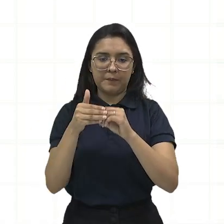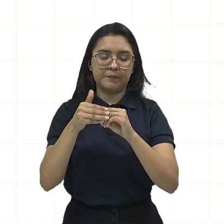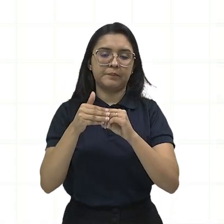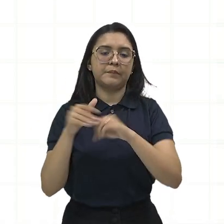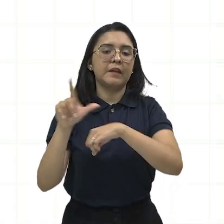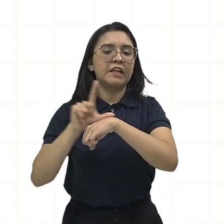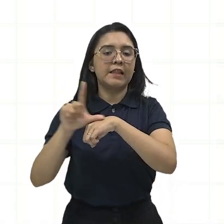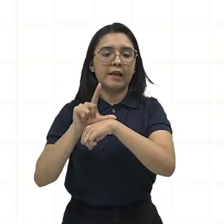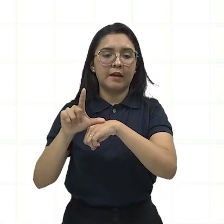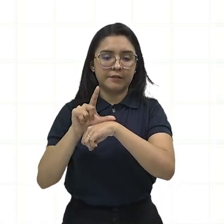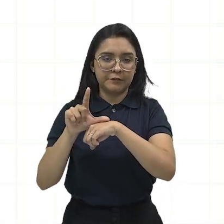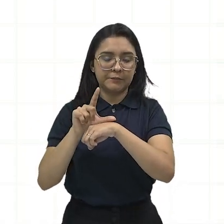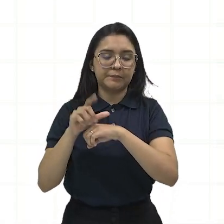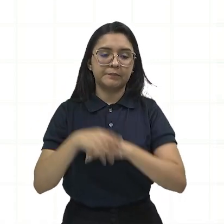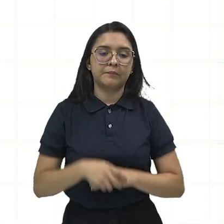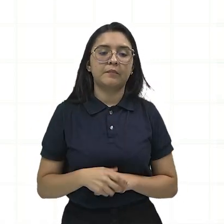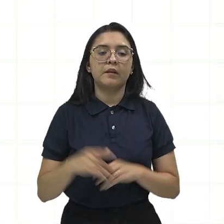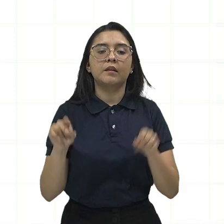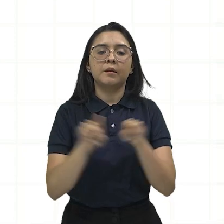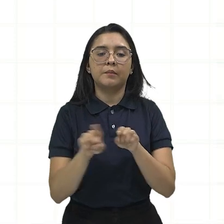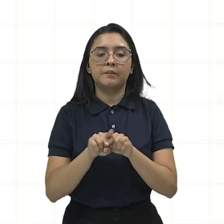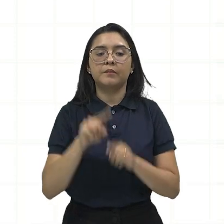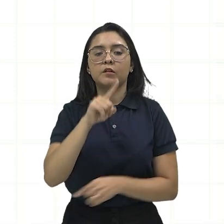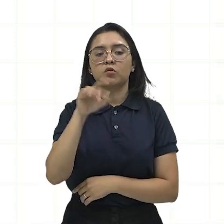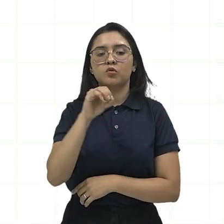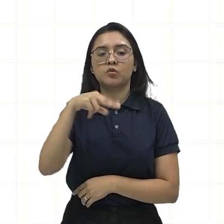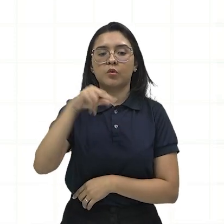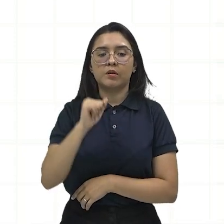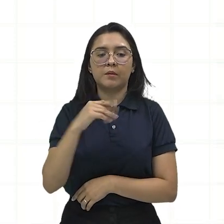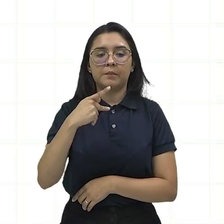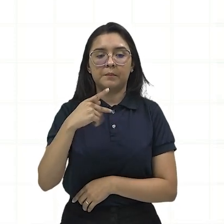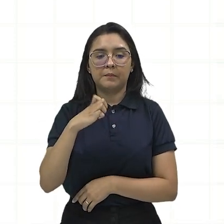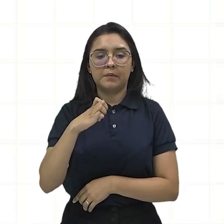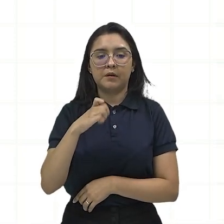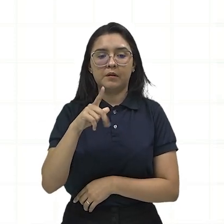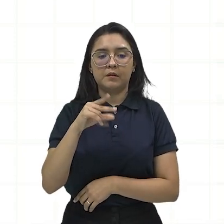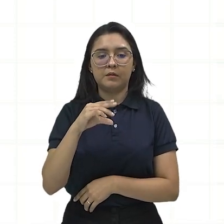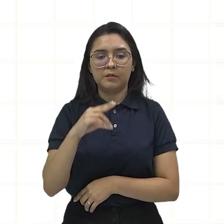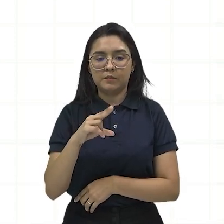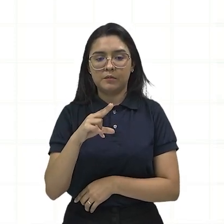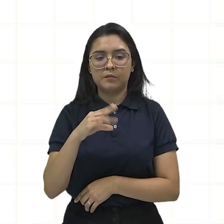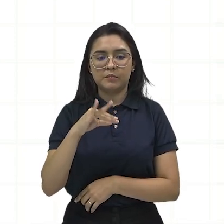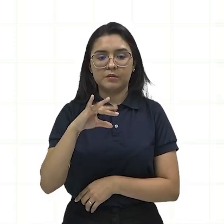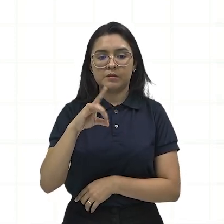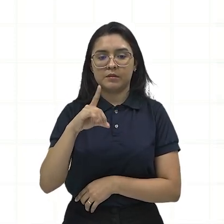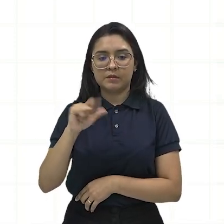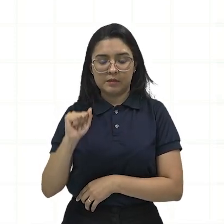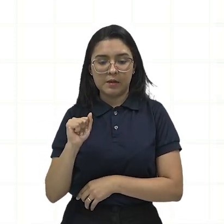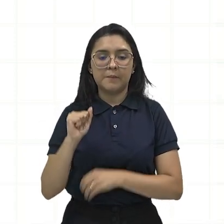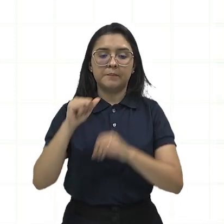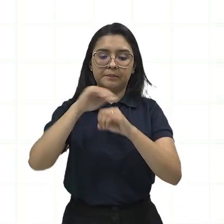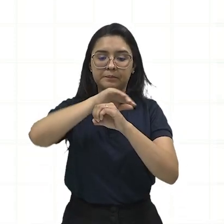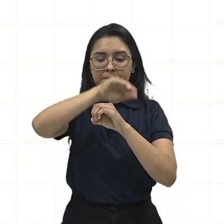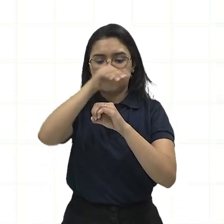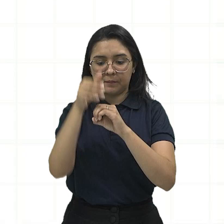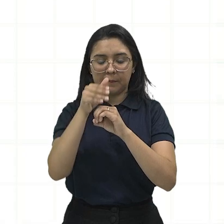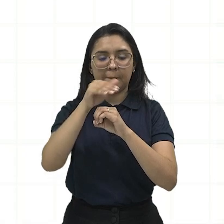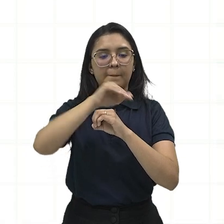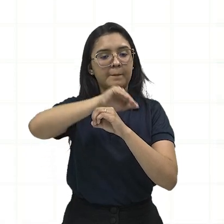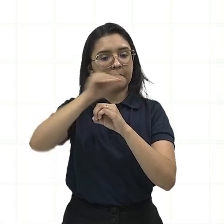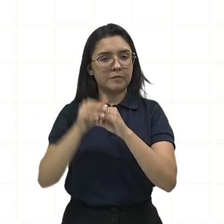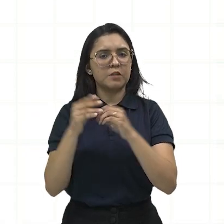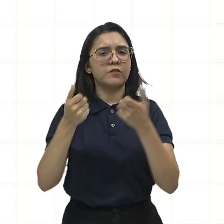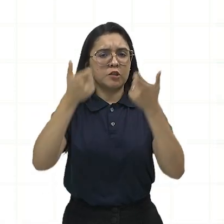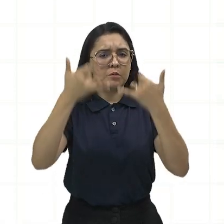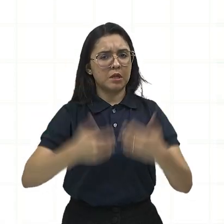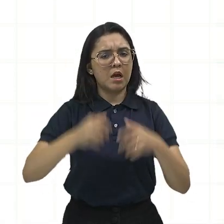externa. Tá? Nós temos aqui a zona pelúcida. Anotem bem que a gente vai já falar sobre essas